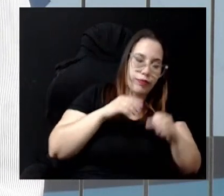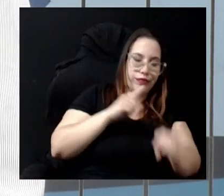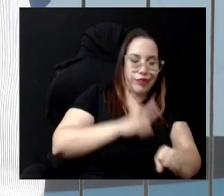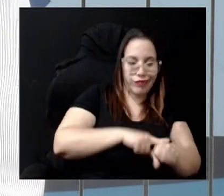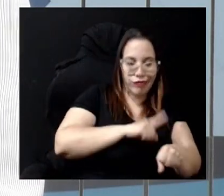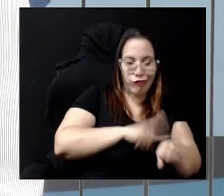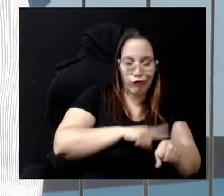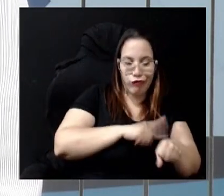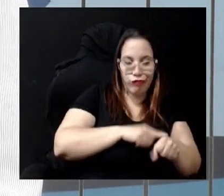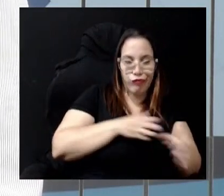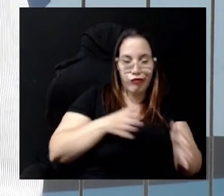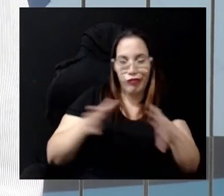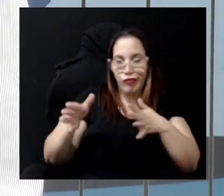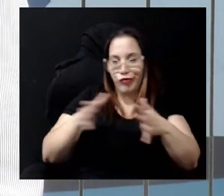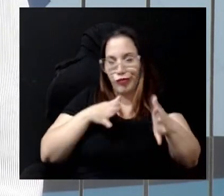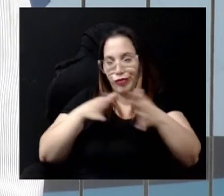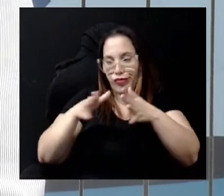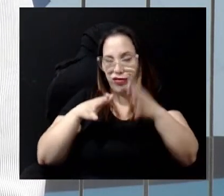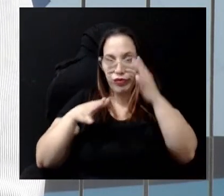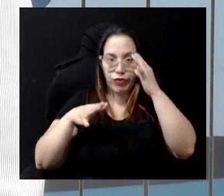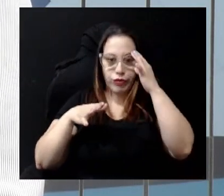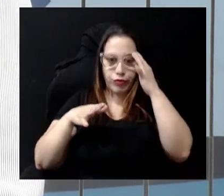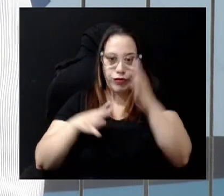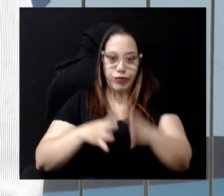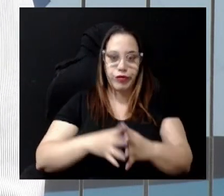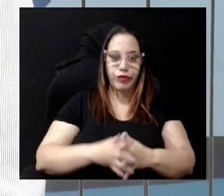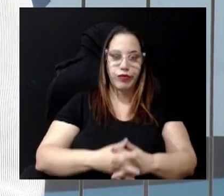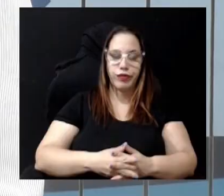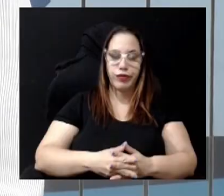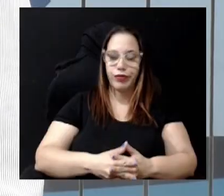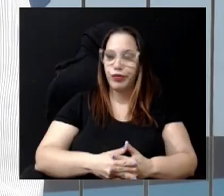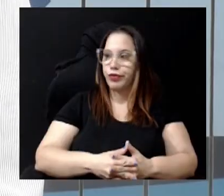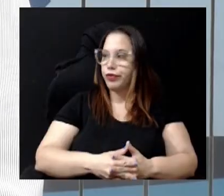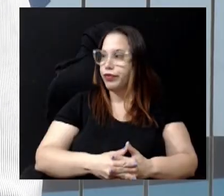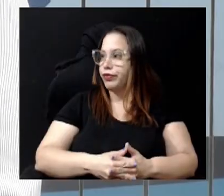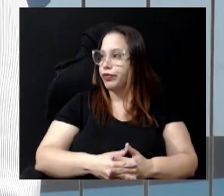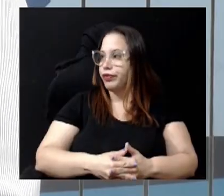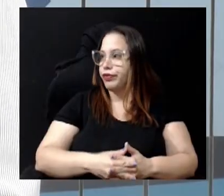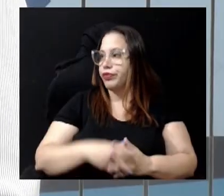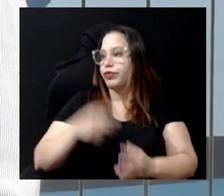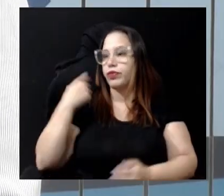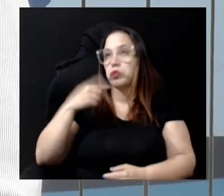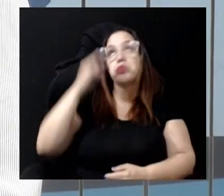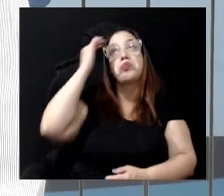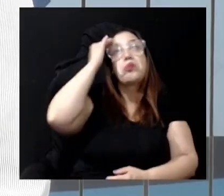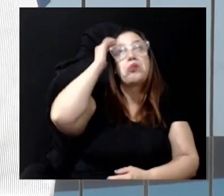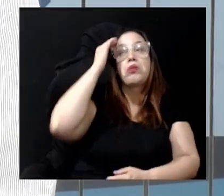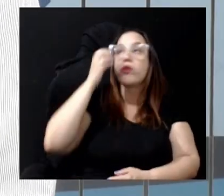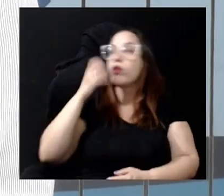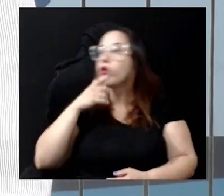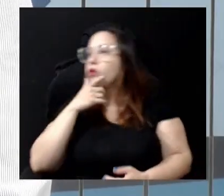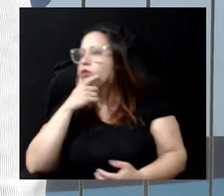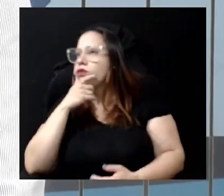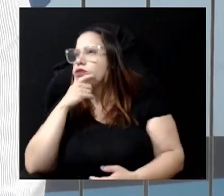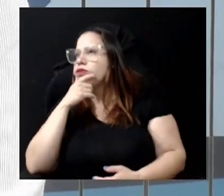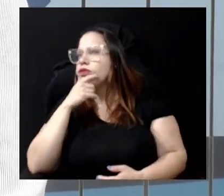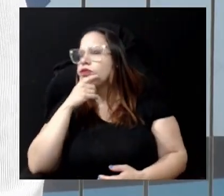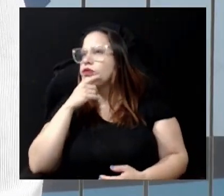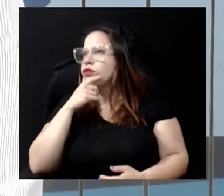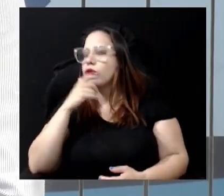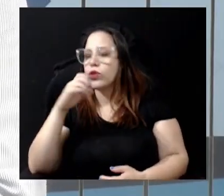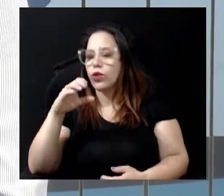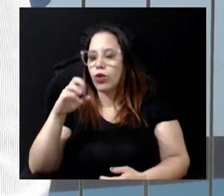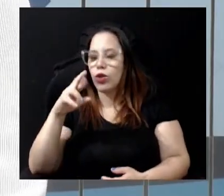alguma maneira, né, o ciclo da natureza. No nosso entendimento, embora o Cronos, né, o rei Cronos,